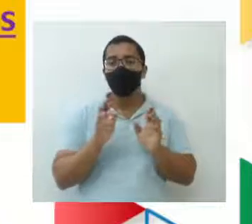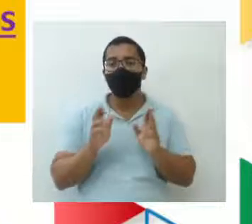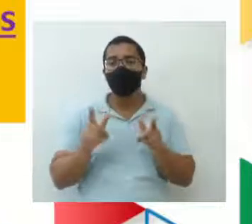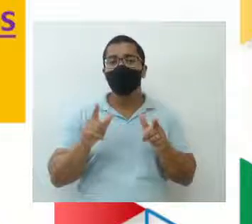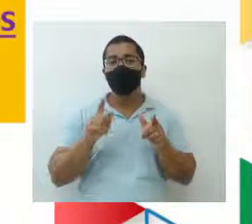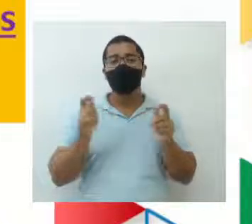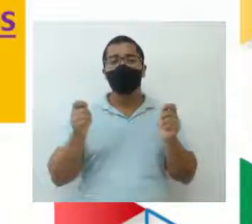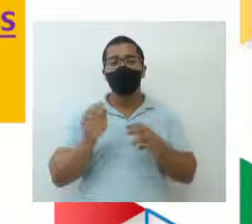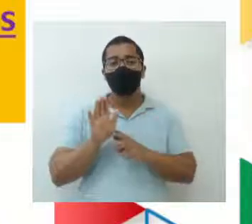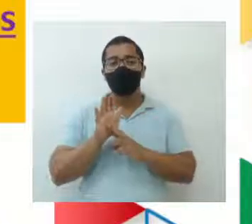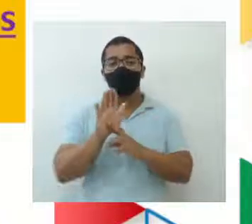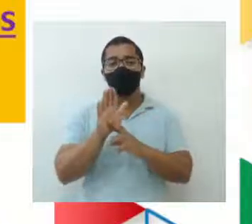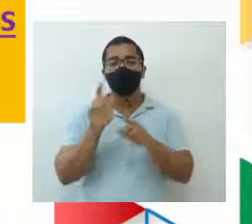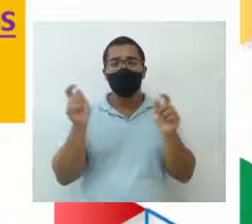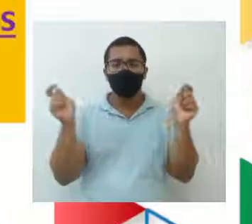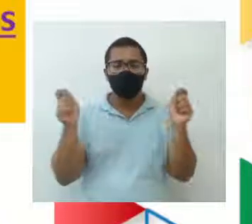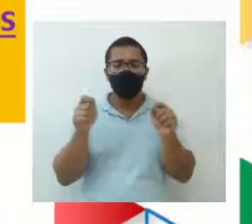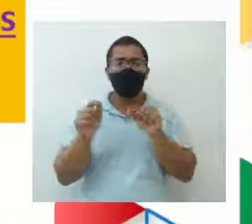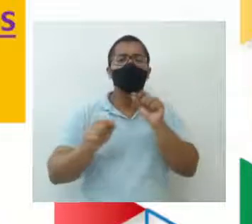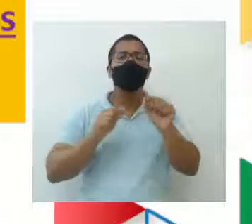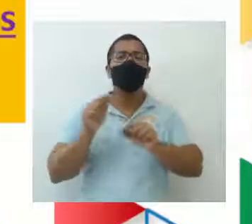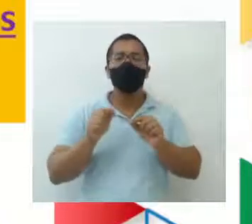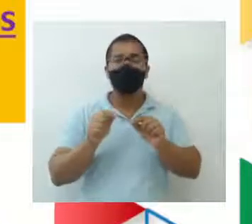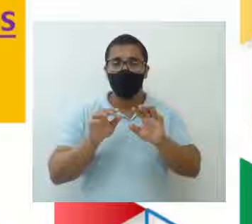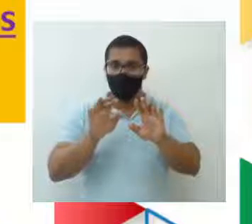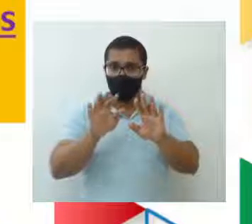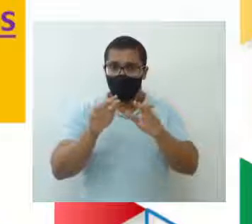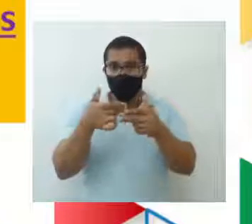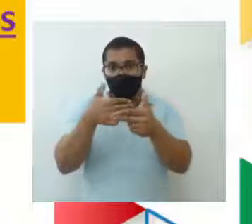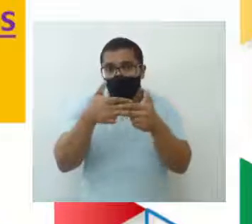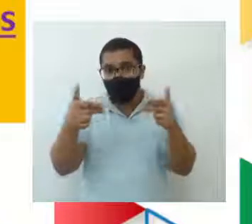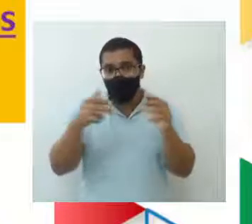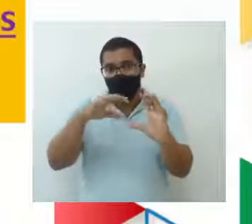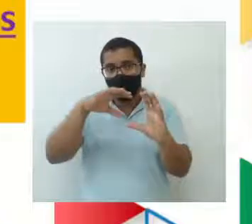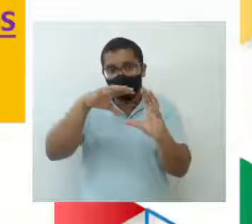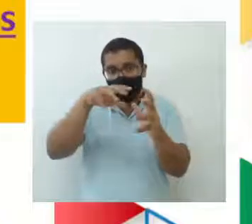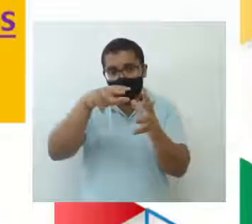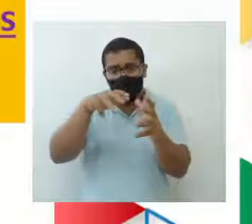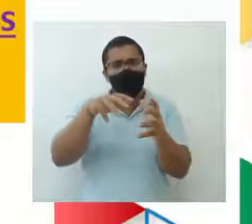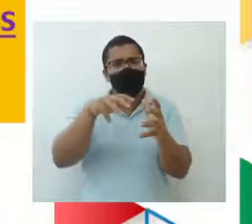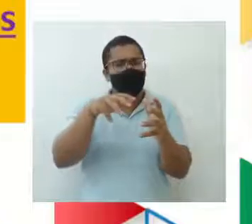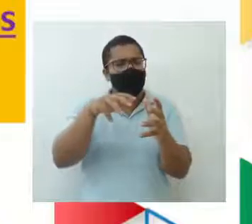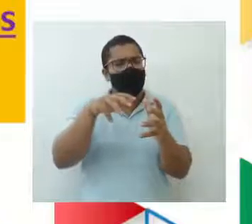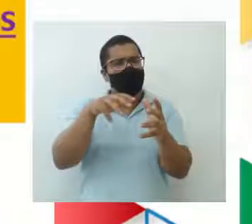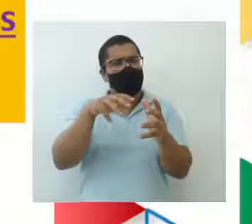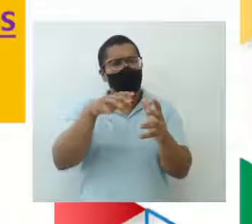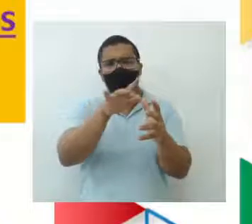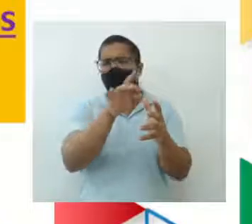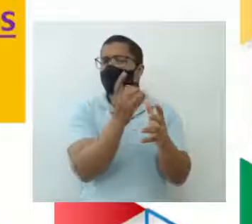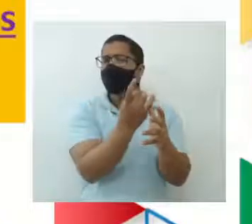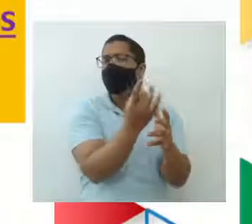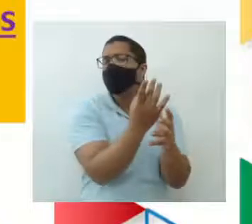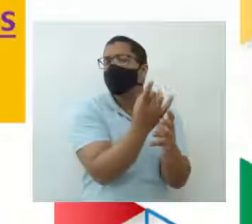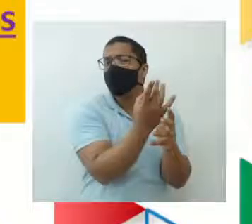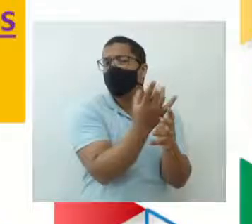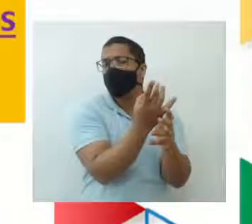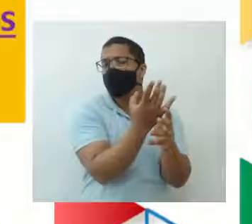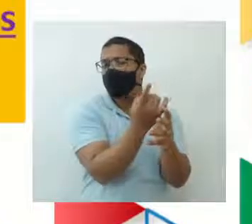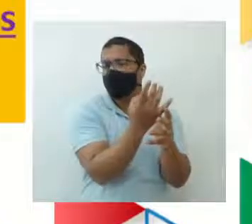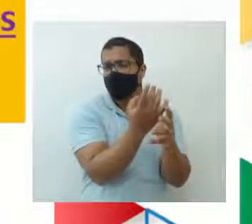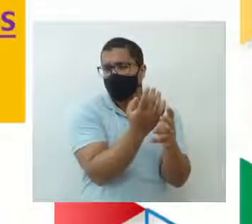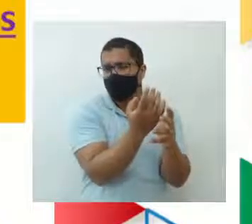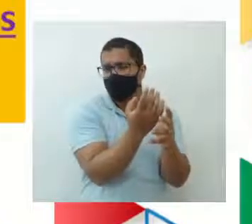de representação. Qual será? As coisas do mundo não existem por si, da mesma forma que